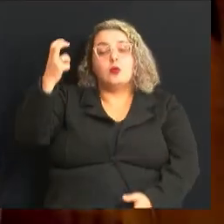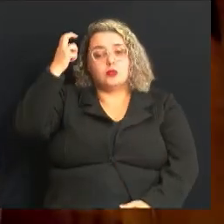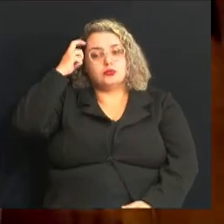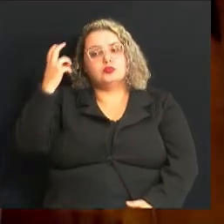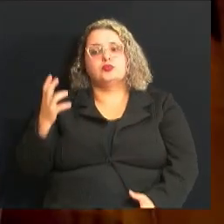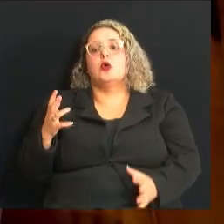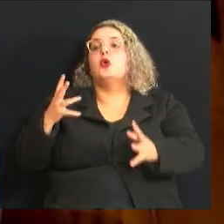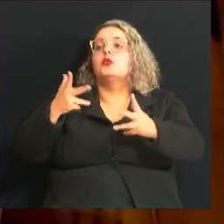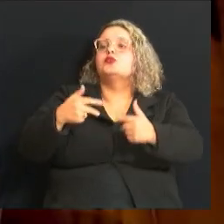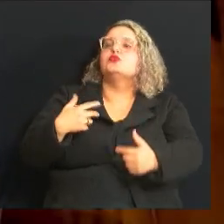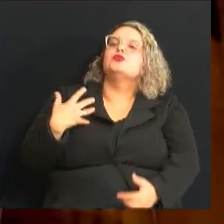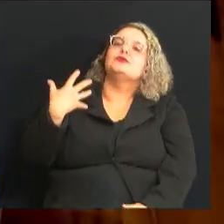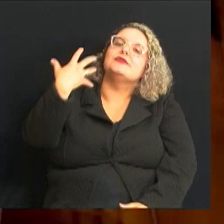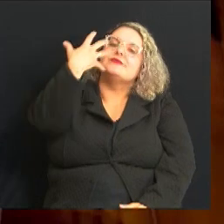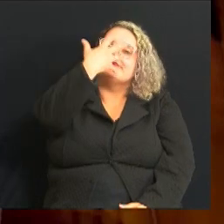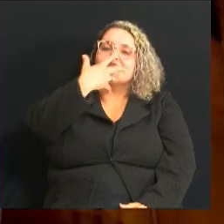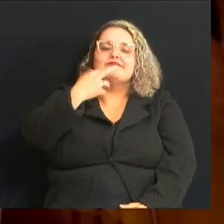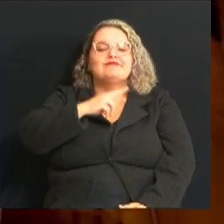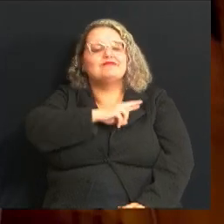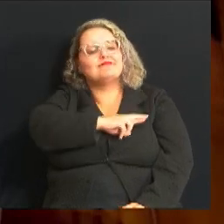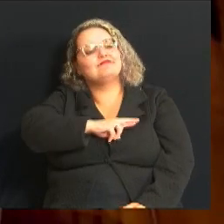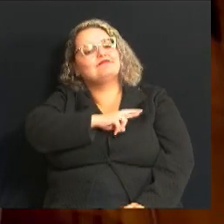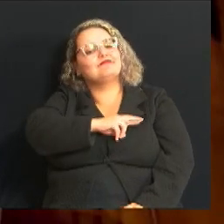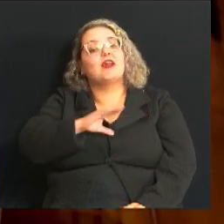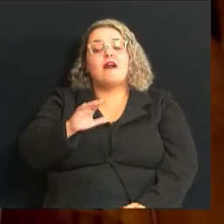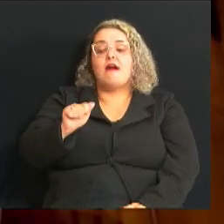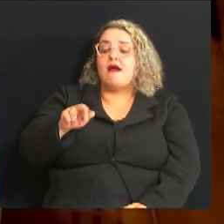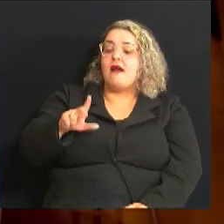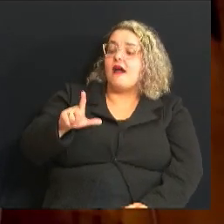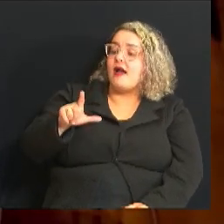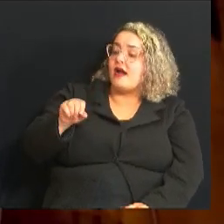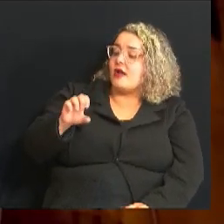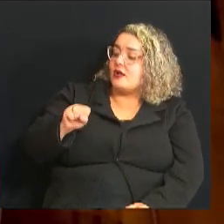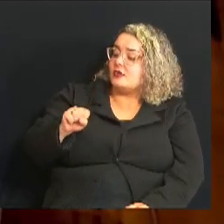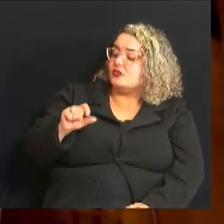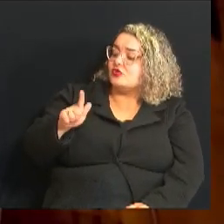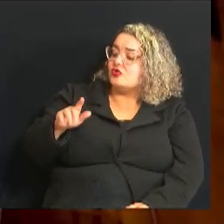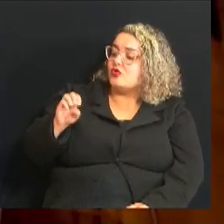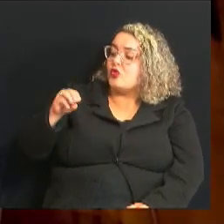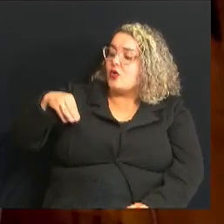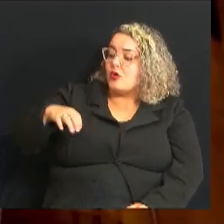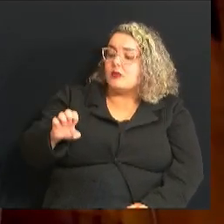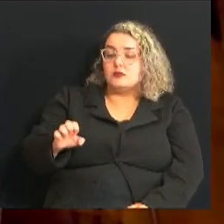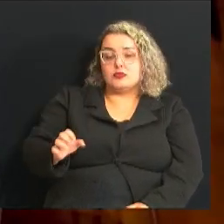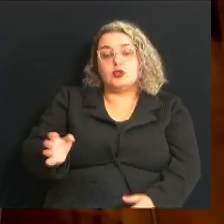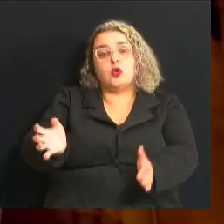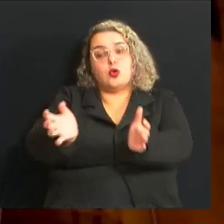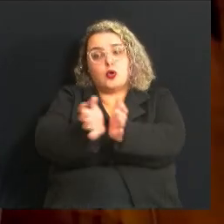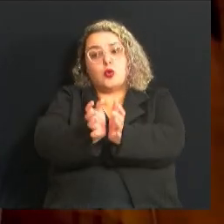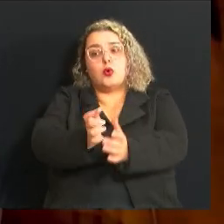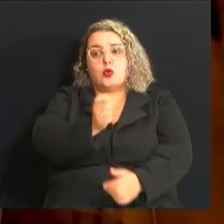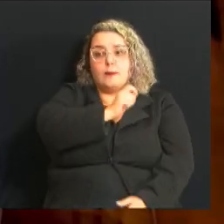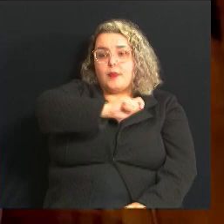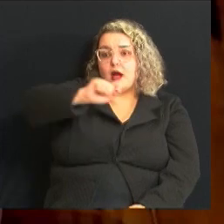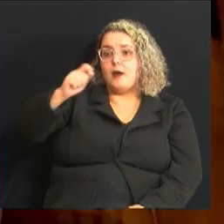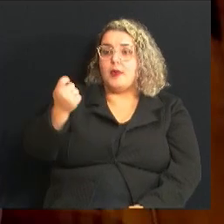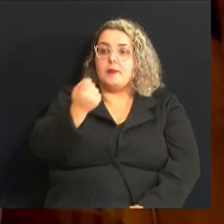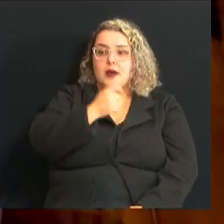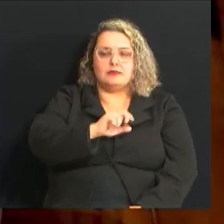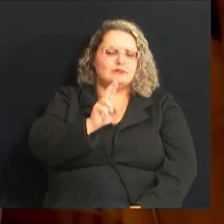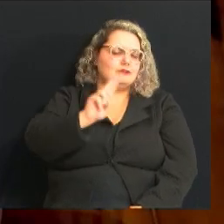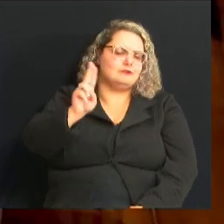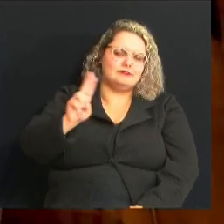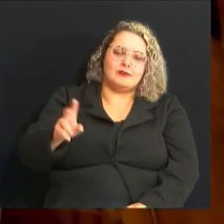o romantismo de Carlos Gomes, né, o Tênis Clube, através do seu coral, vem levando o nome de Carlos Gomes para